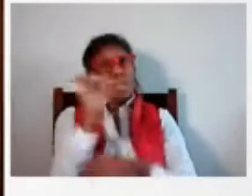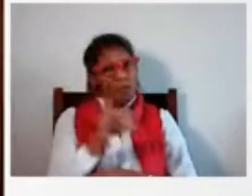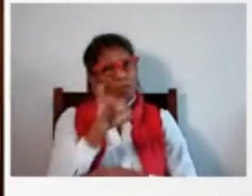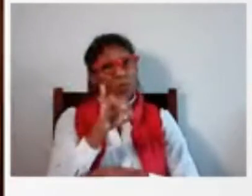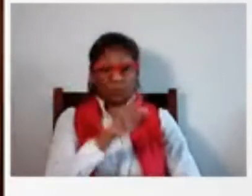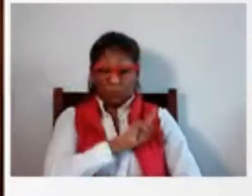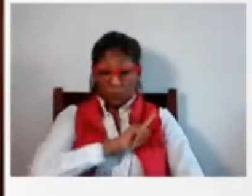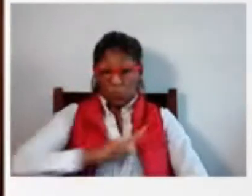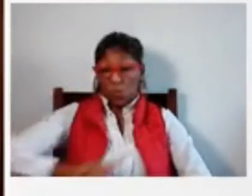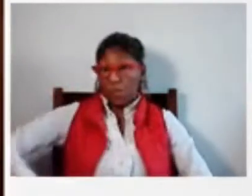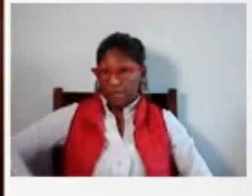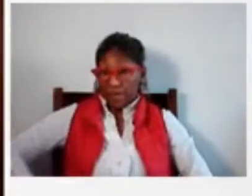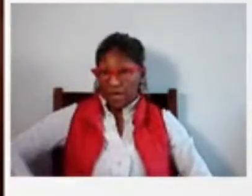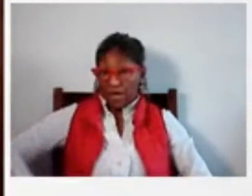de